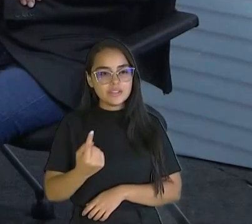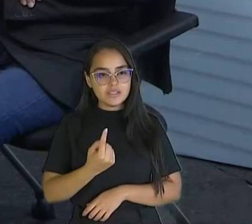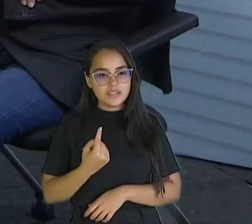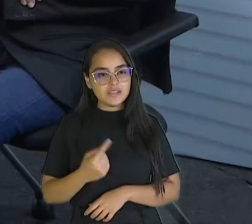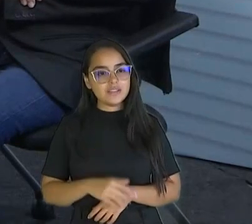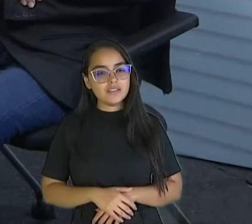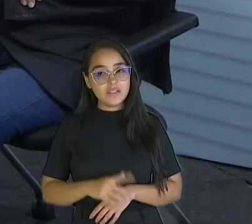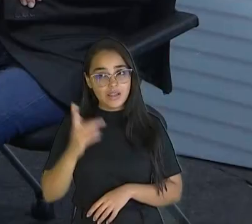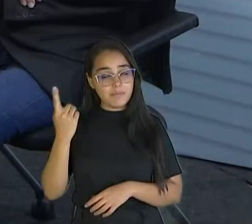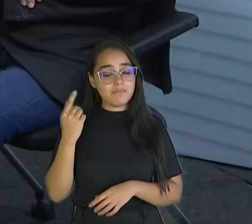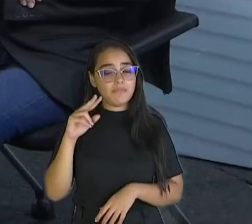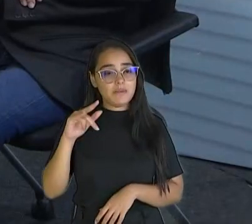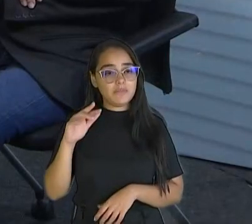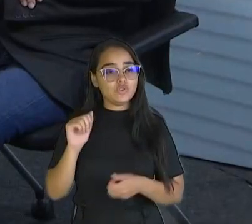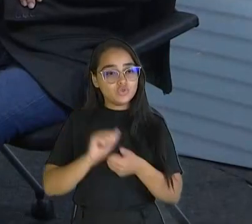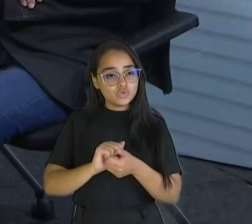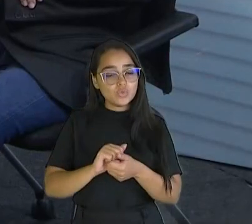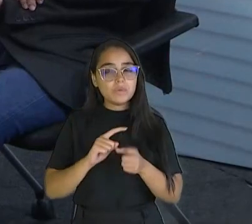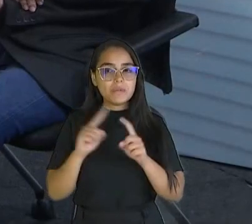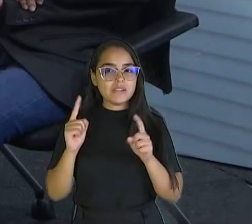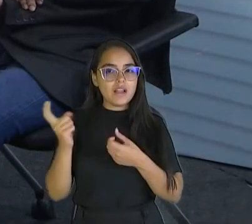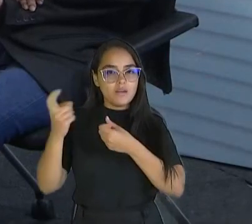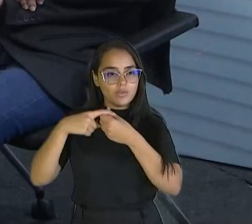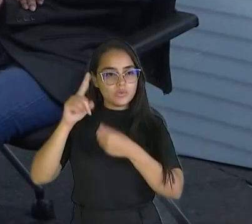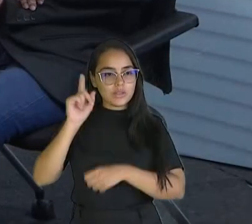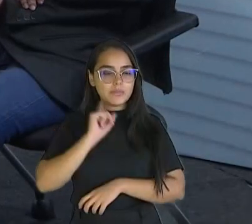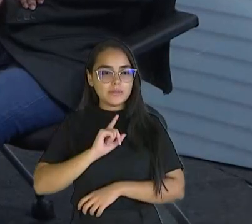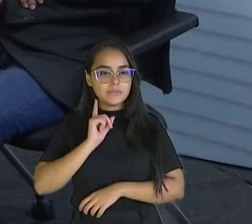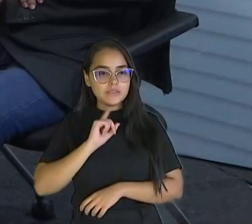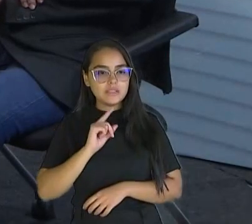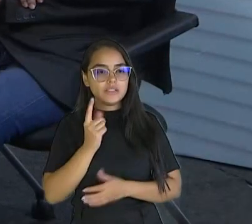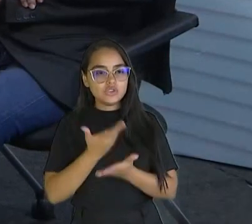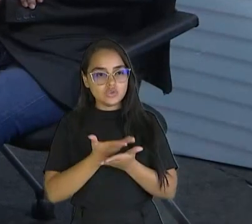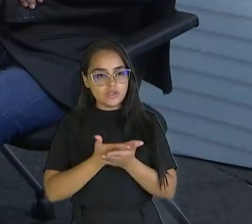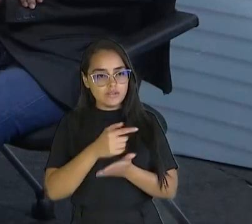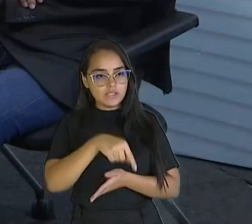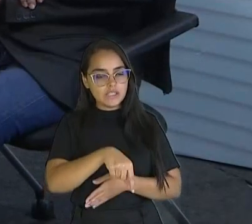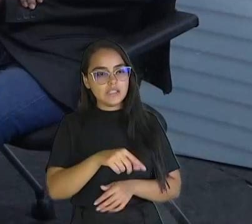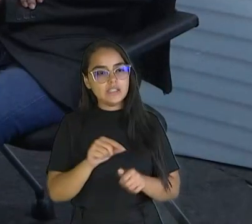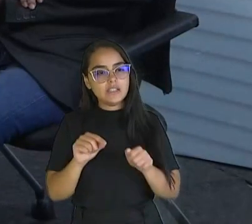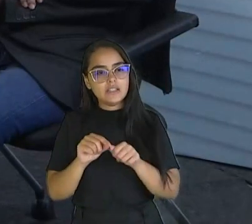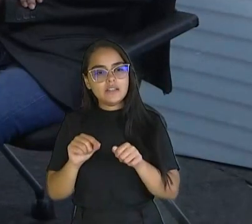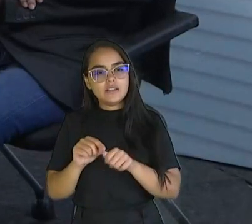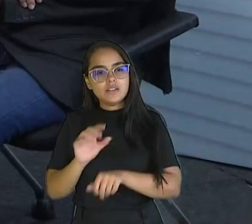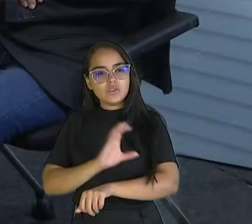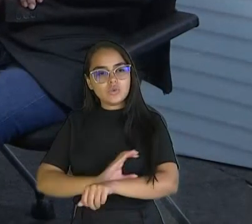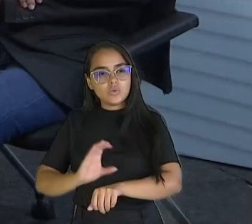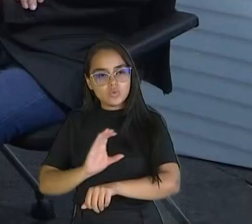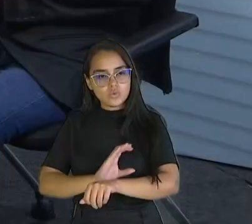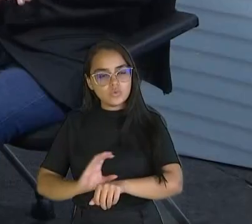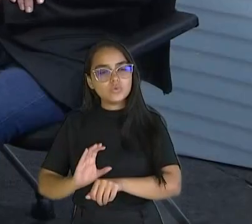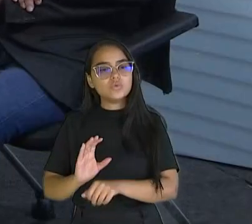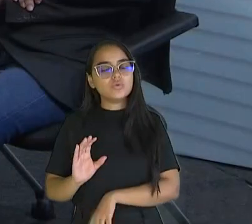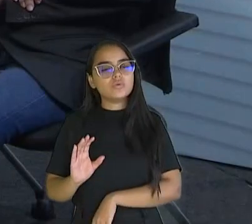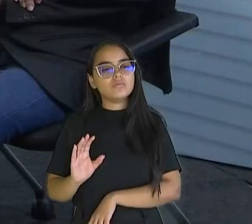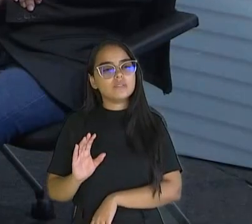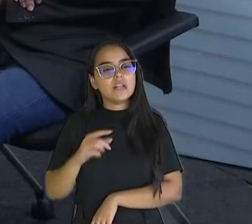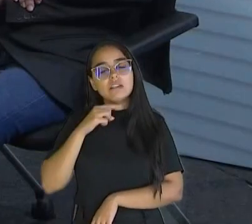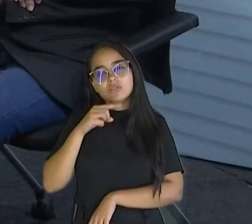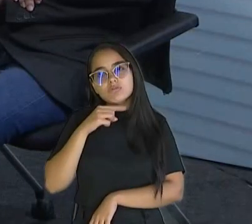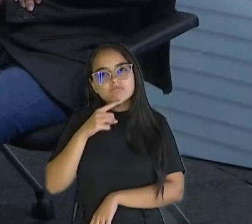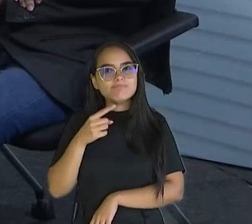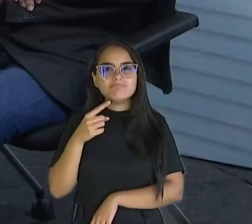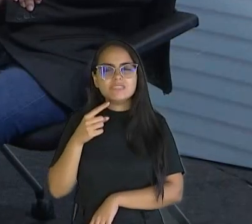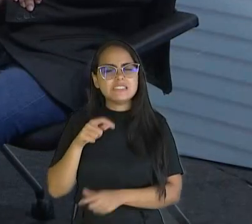com você? Veio. Ela também estudava aqui? Ela fazia cursinho para vestibular. Tá. Aí não se adaptou?